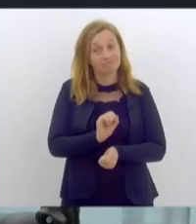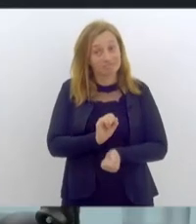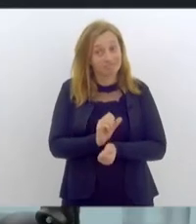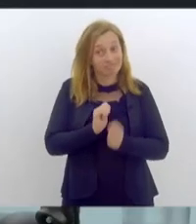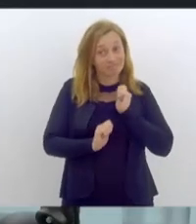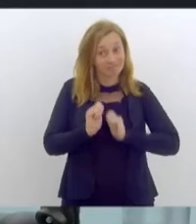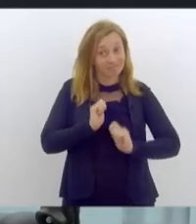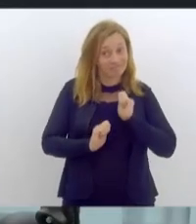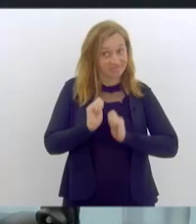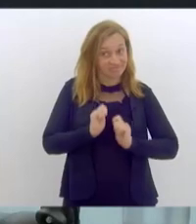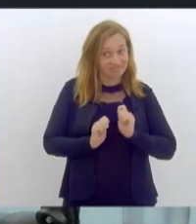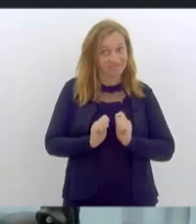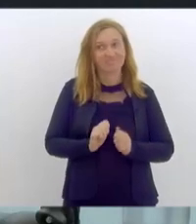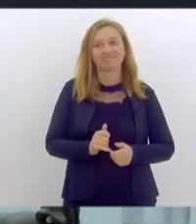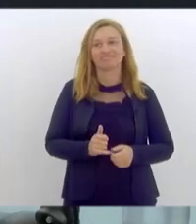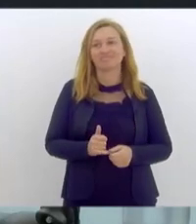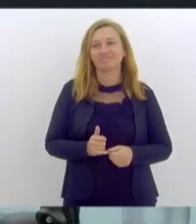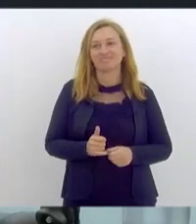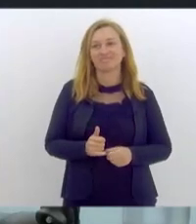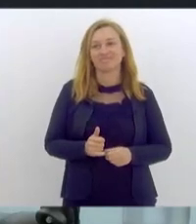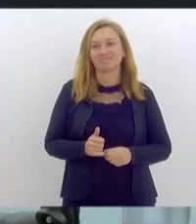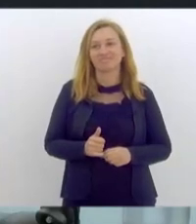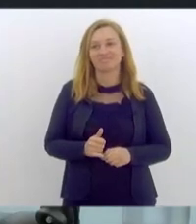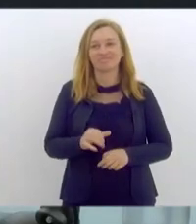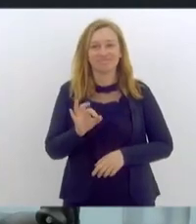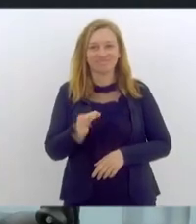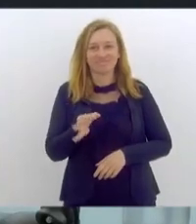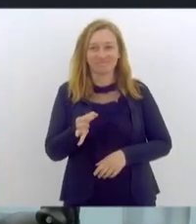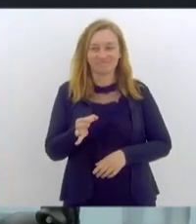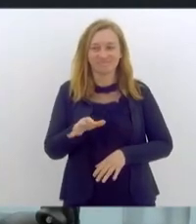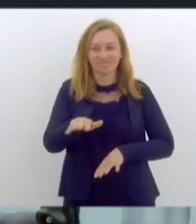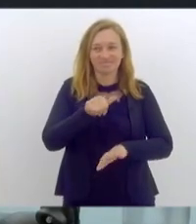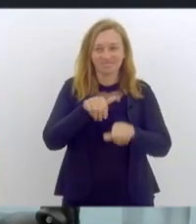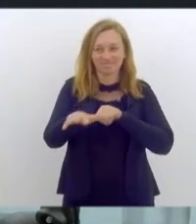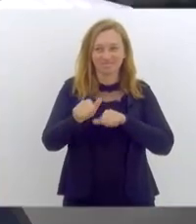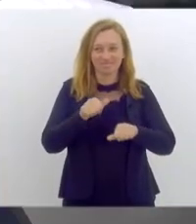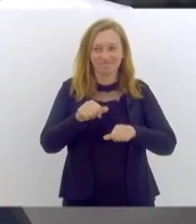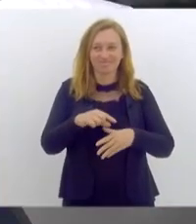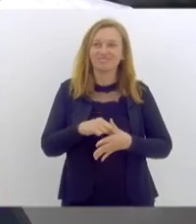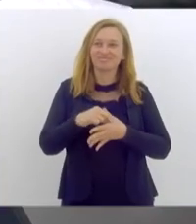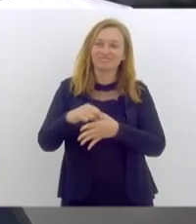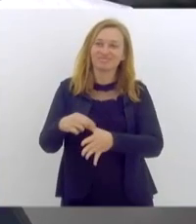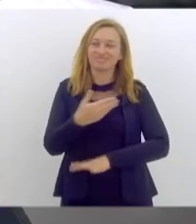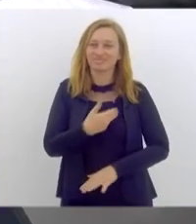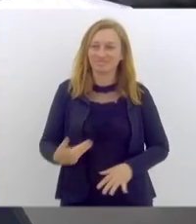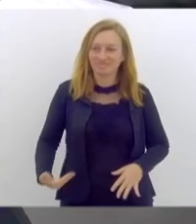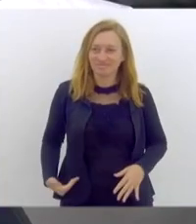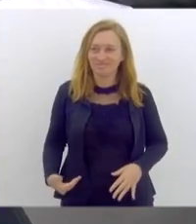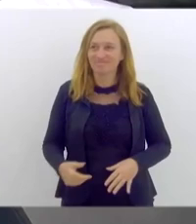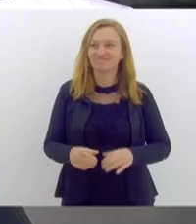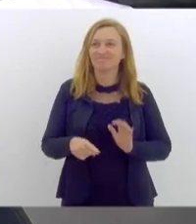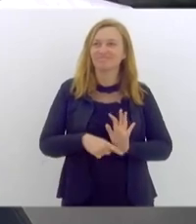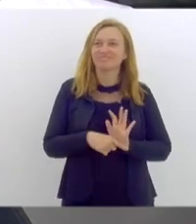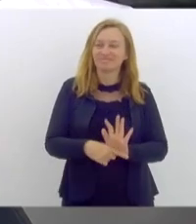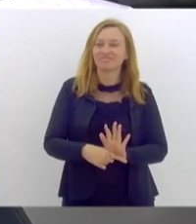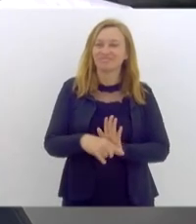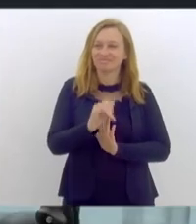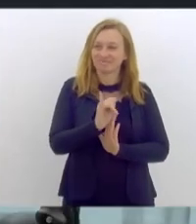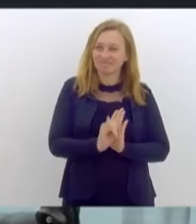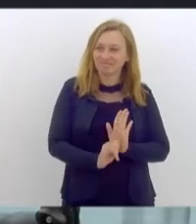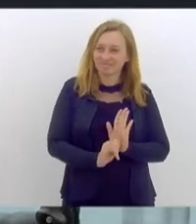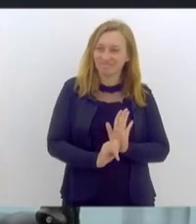ansiosamente mas seguramente a gente vai convocar o nosso líder do governo para ajudar na redação